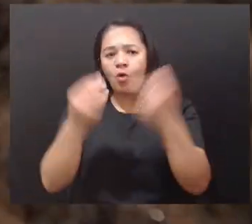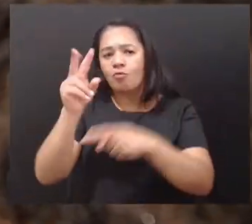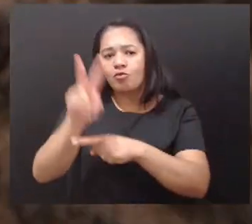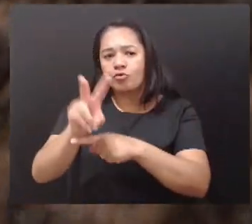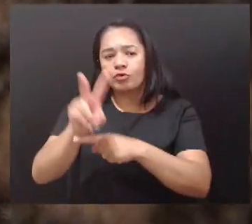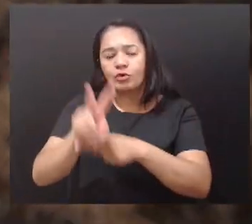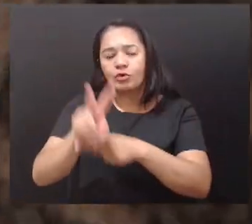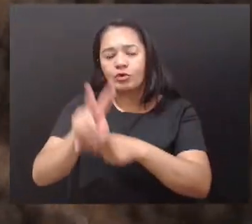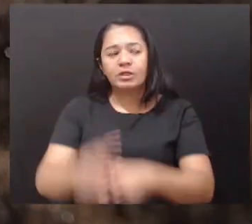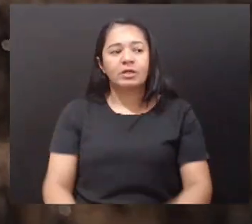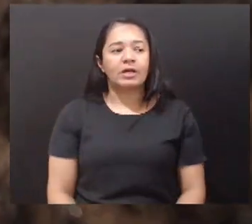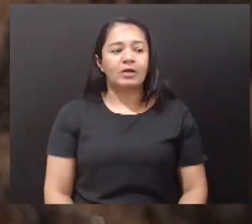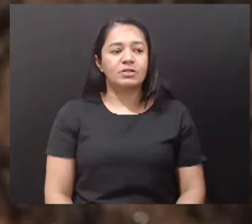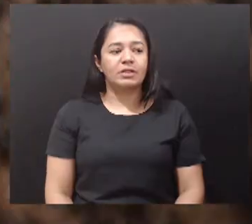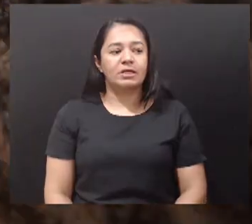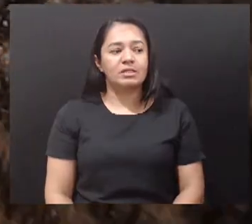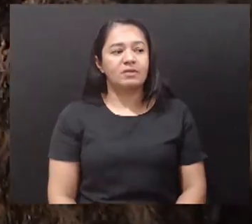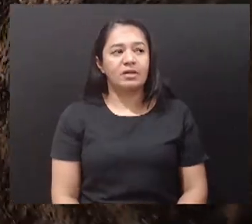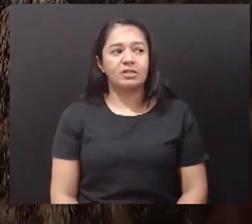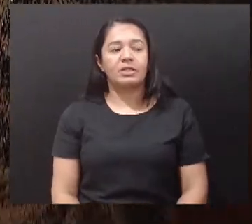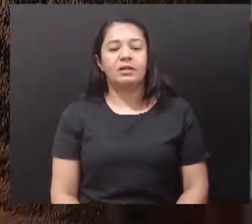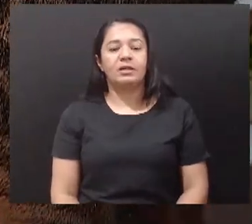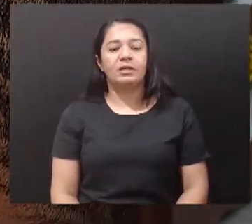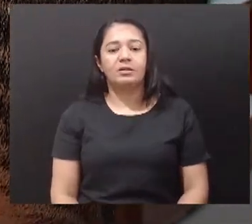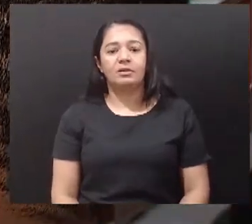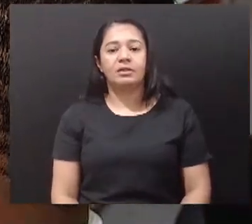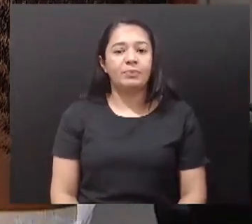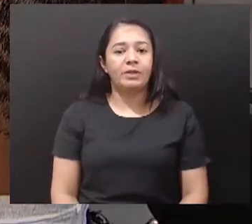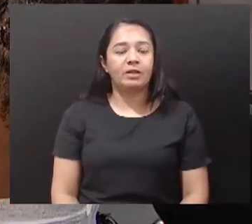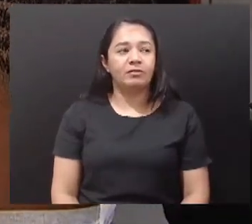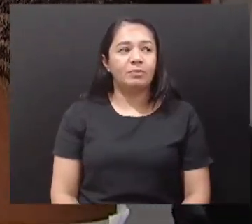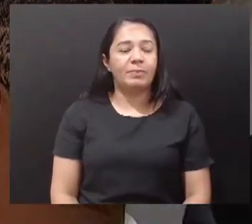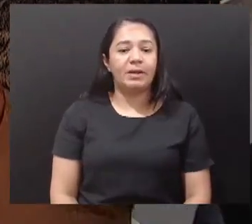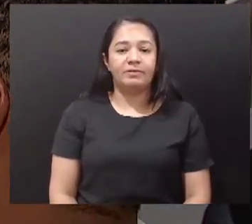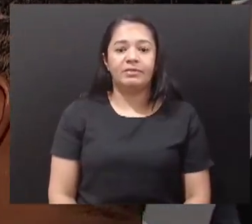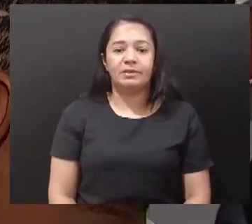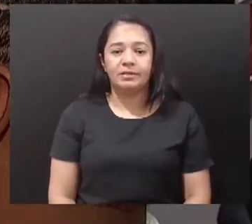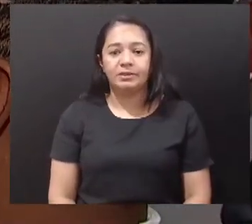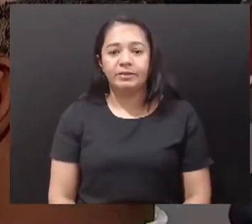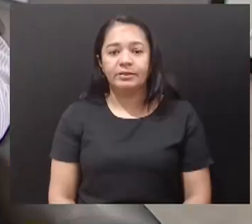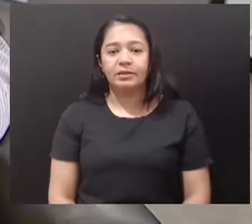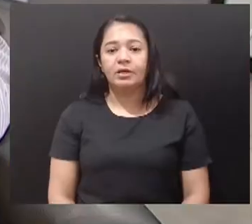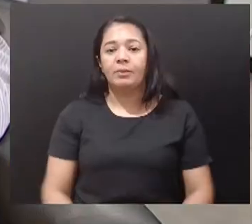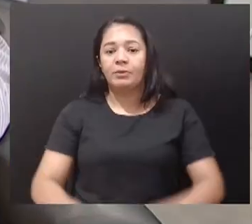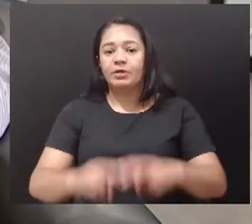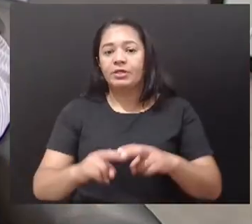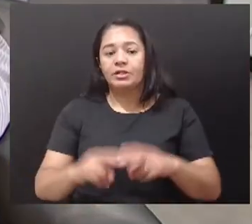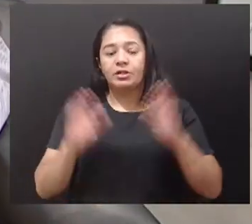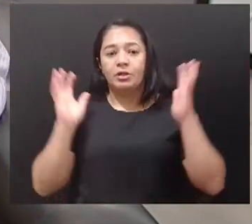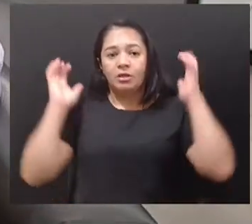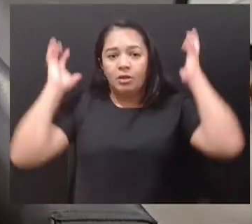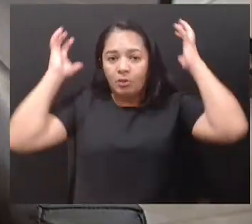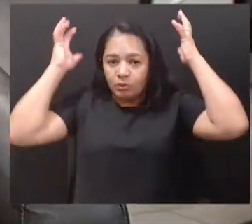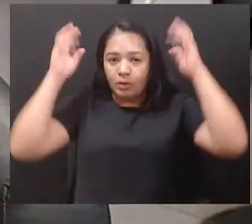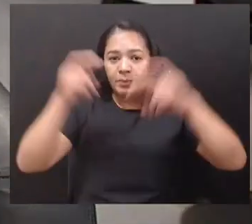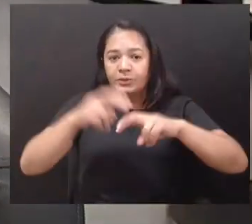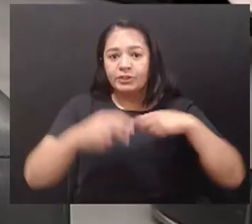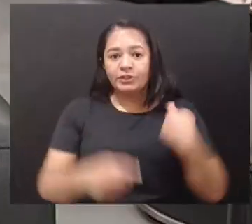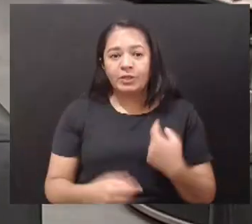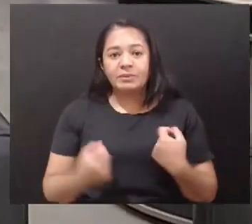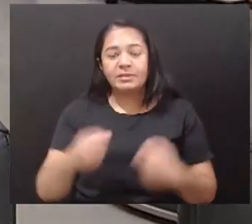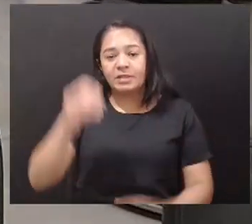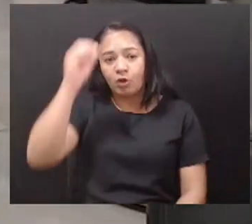eu acabei sim, se tornando uma referência em Campinas também com o crespo justamente por isso. A gente tem que buscar conhecimento cada vez